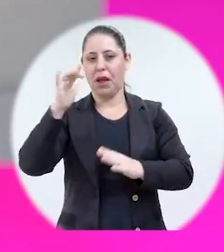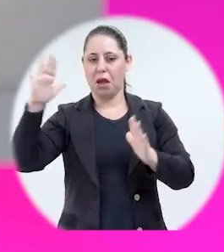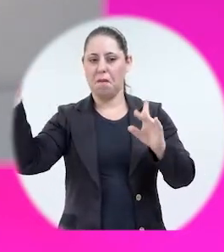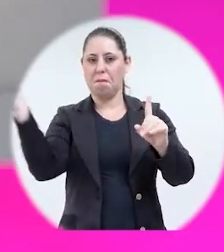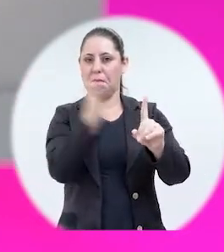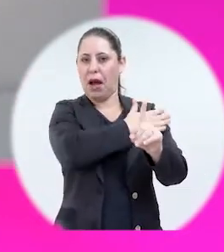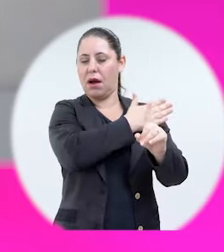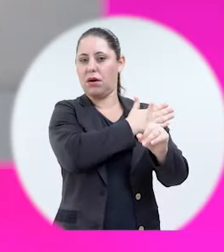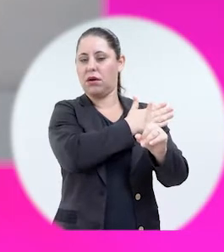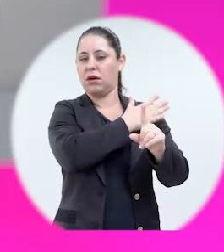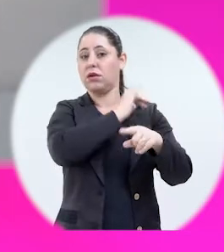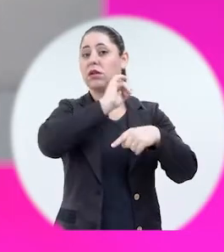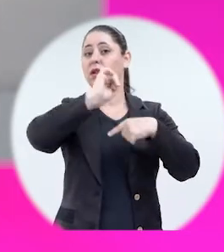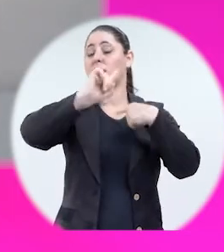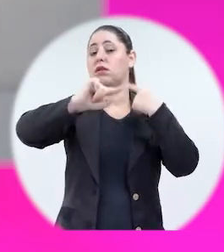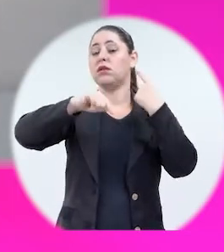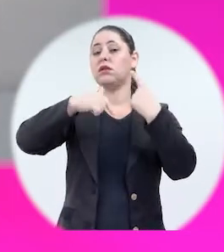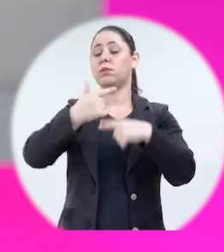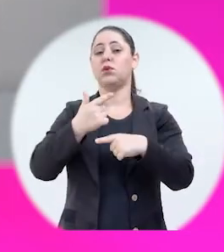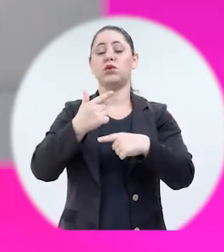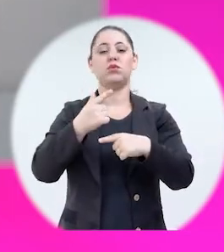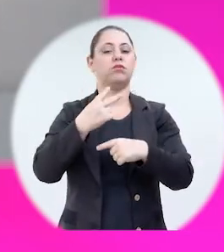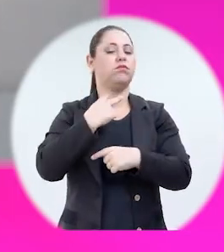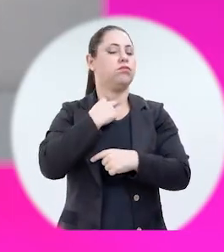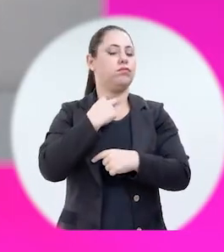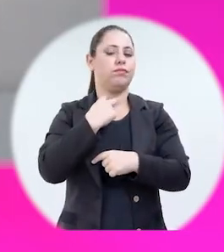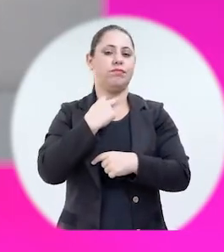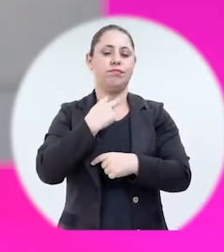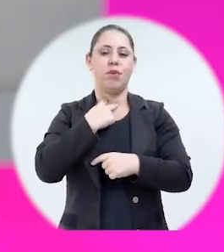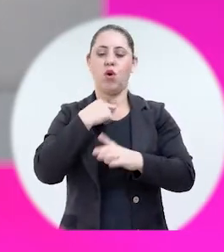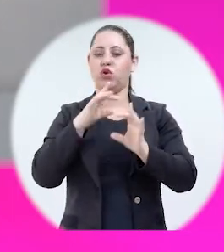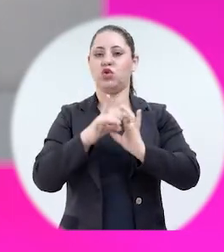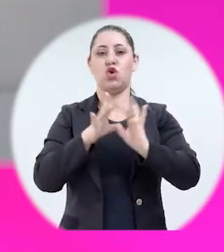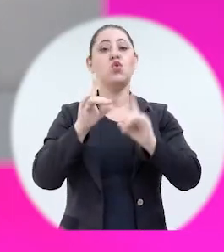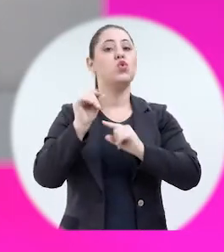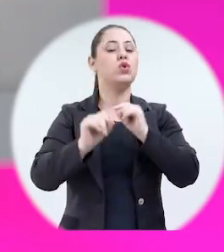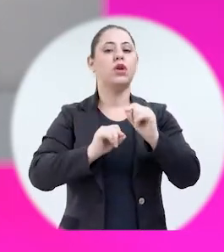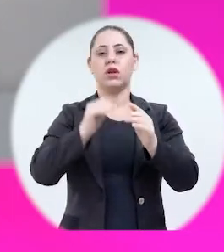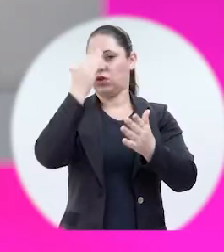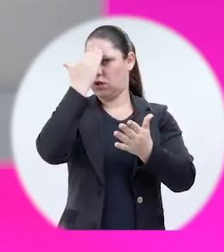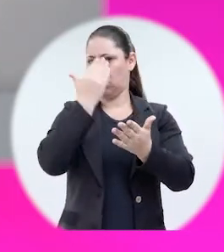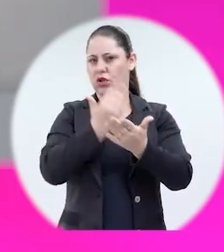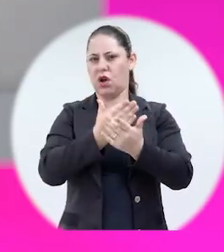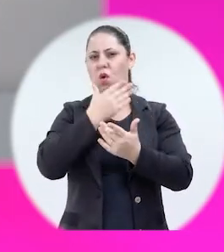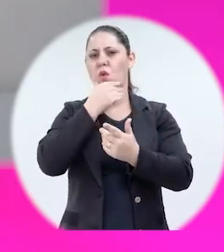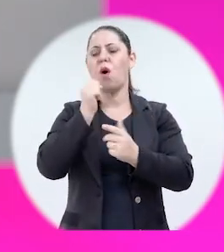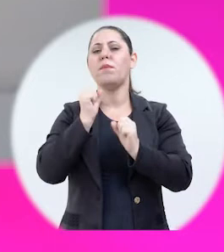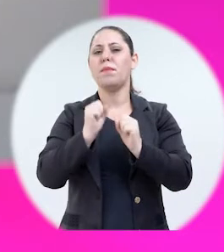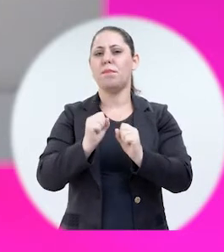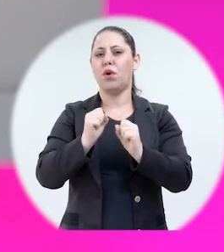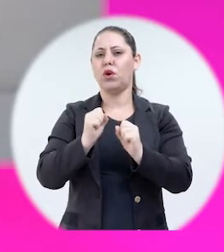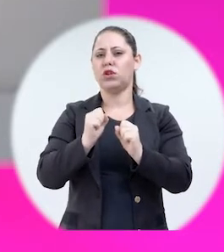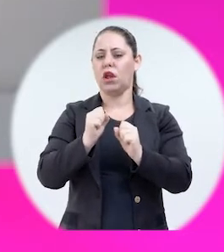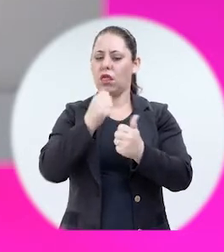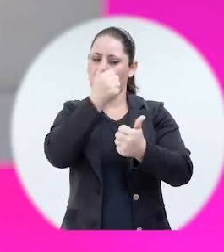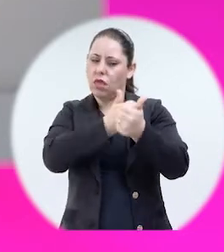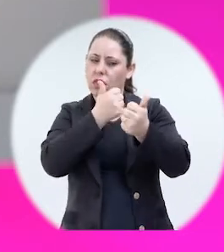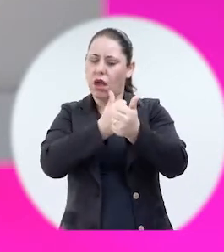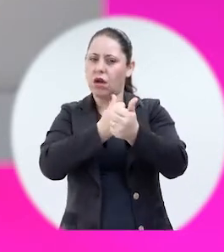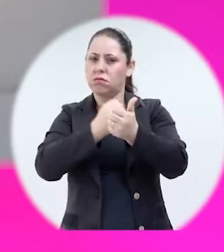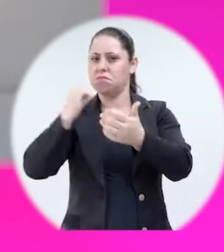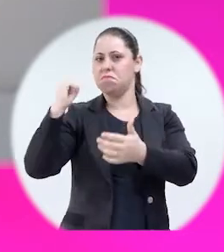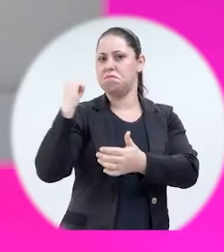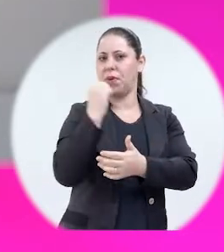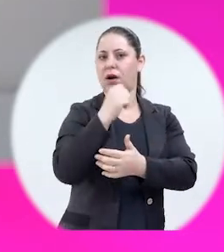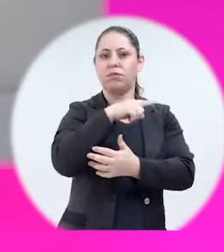vai ser um tapa. E não podemos deixar de acreditar que esse homem não pode tentar matar